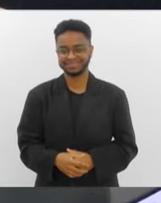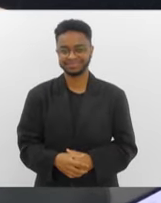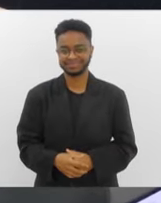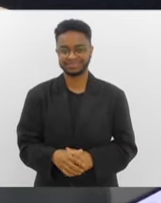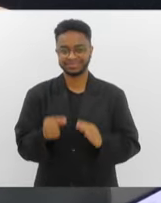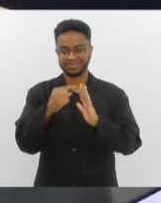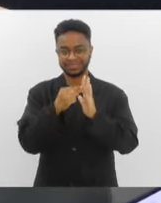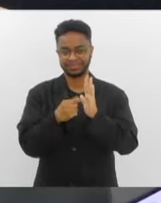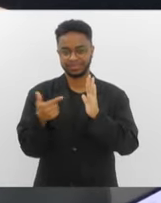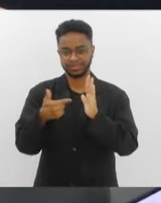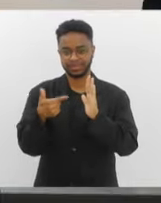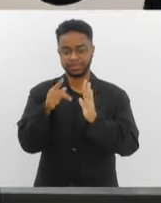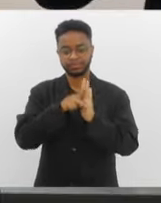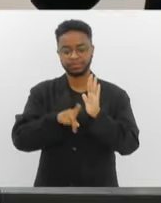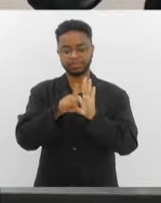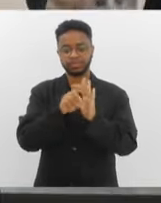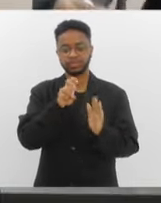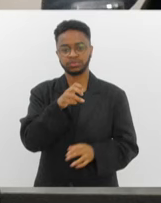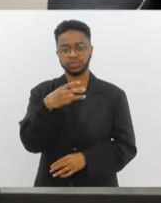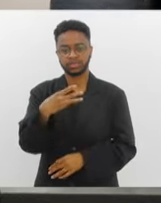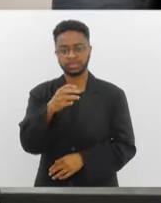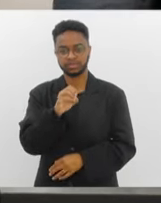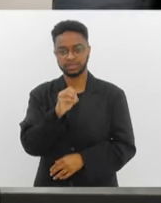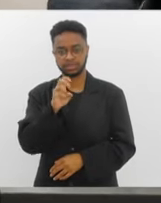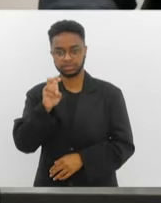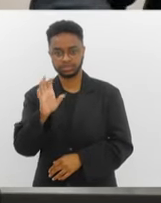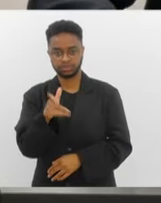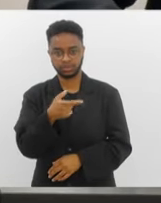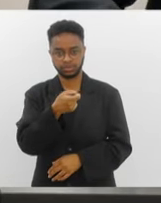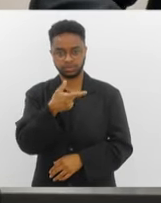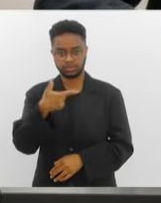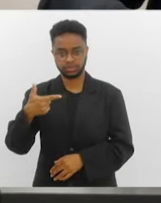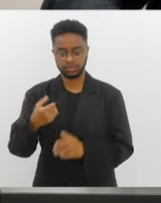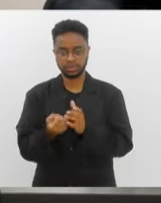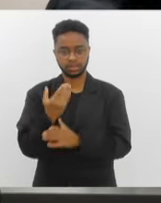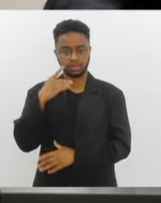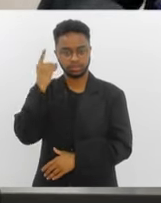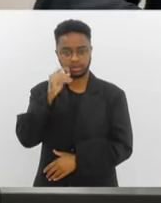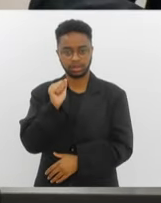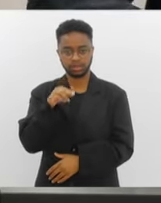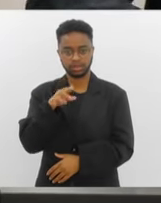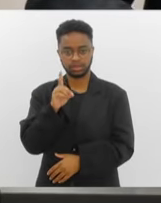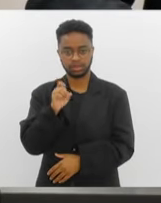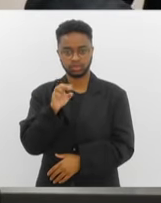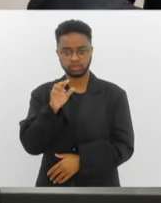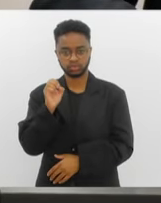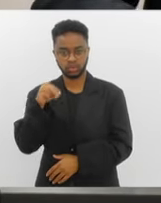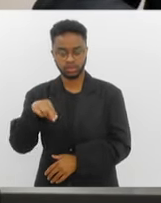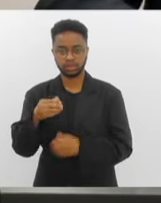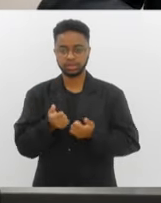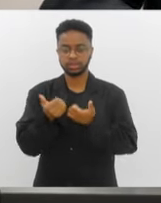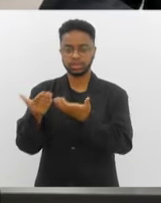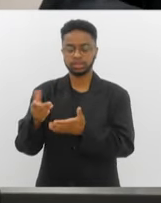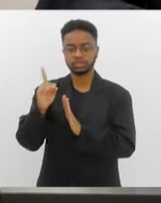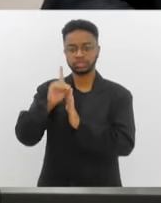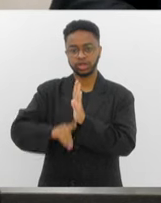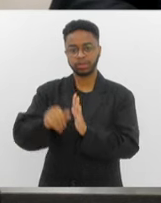Item 2 da pauta, projeto de lei 5305 de 22, de autoria do deputado Anderson Moraes, que garante o direito da mulher em